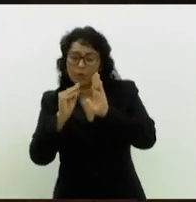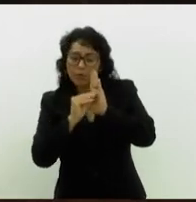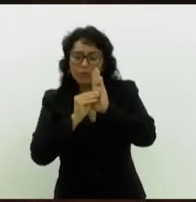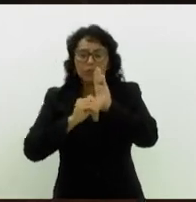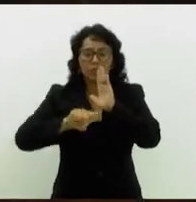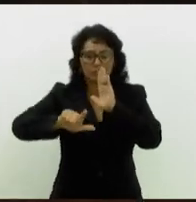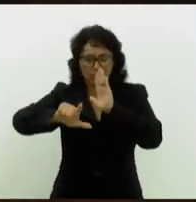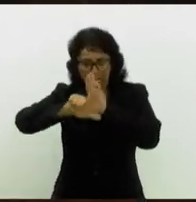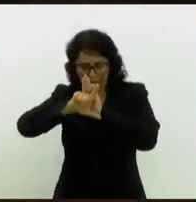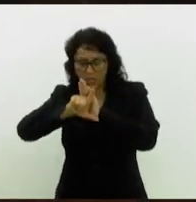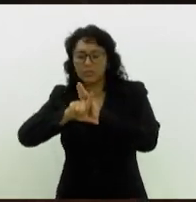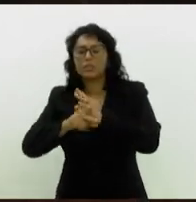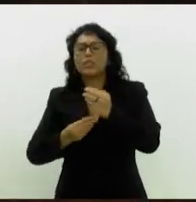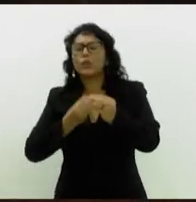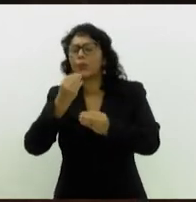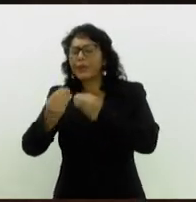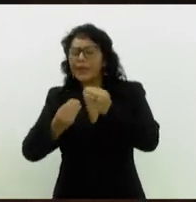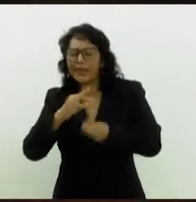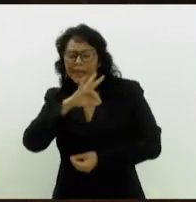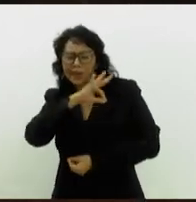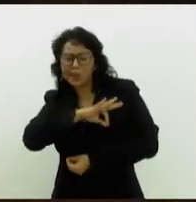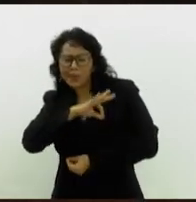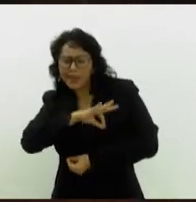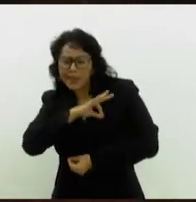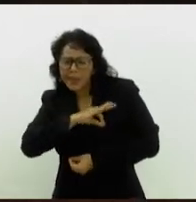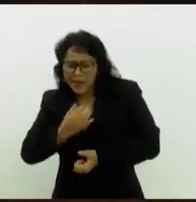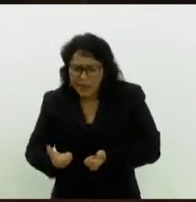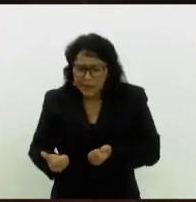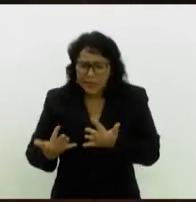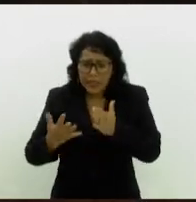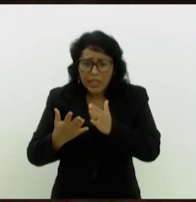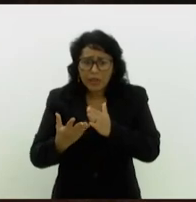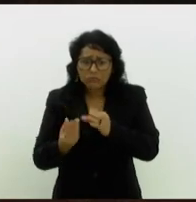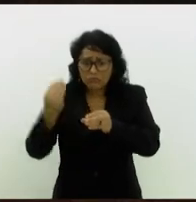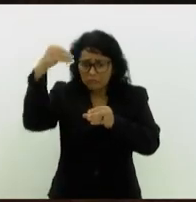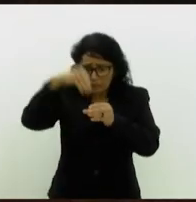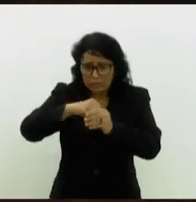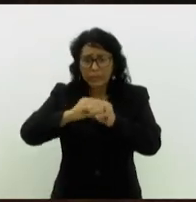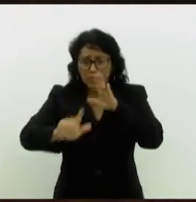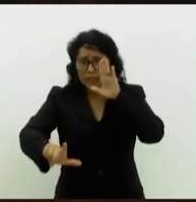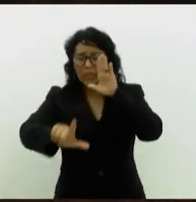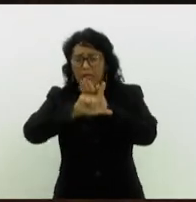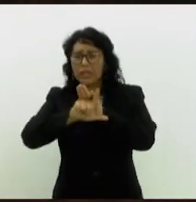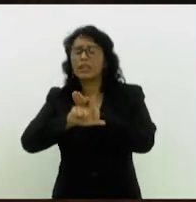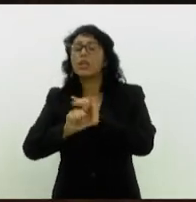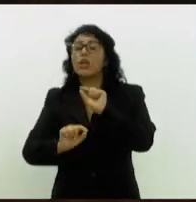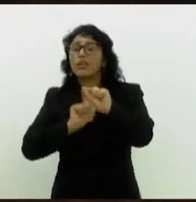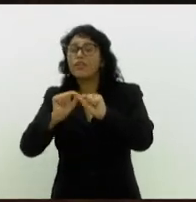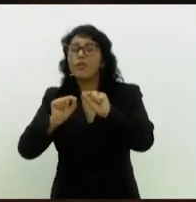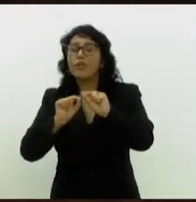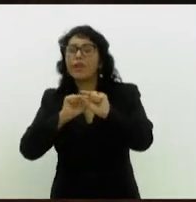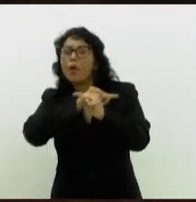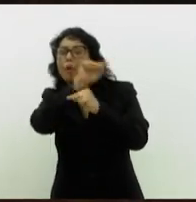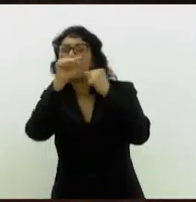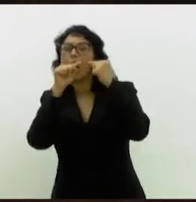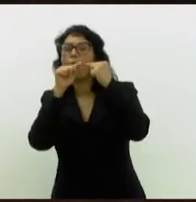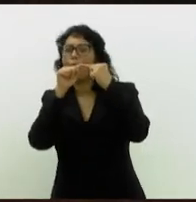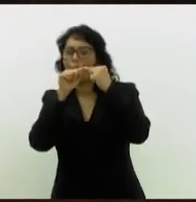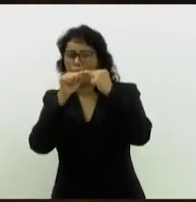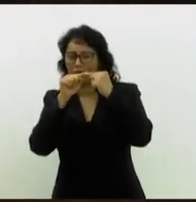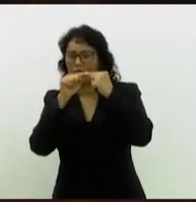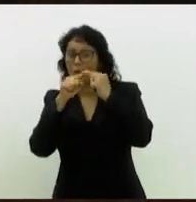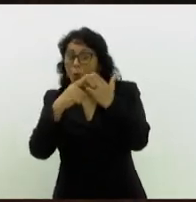salarial ela foi discutida e ela foi objeto de um acordo feito com esta